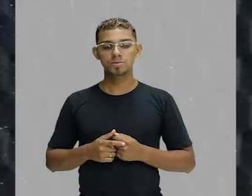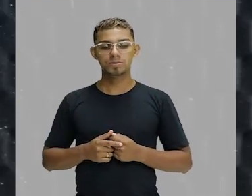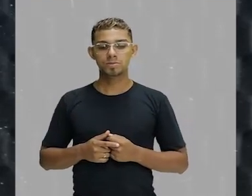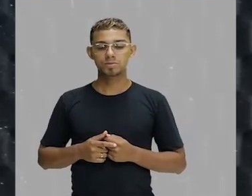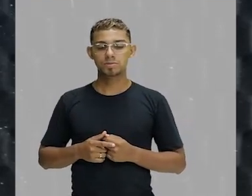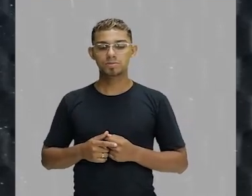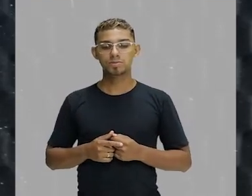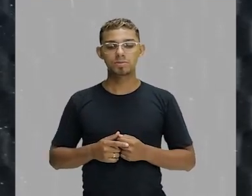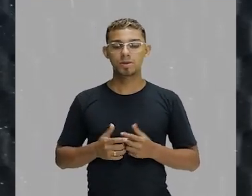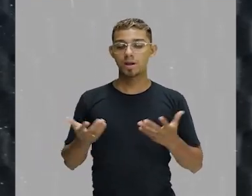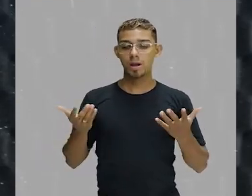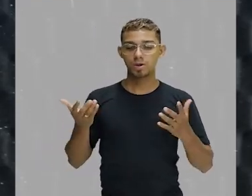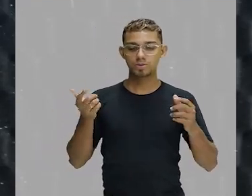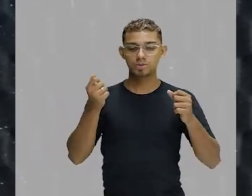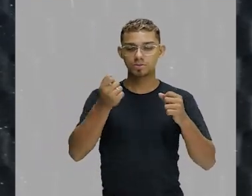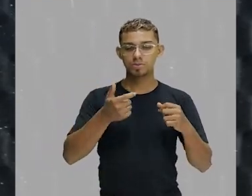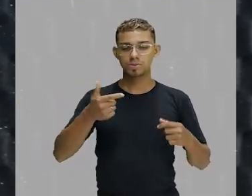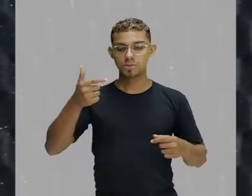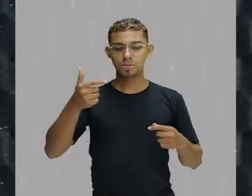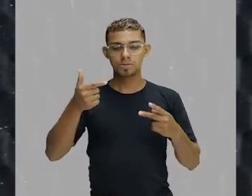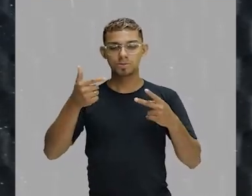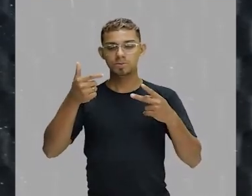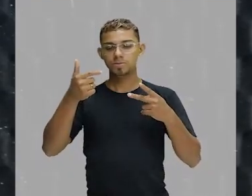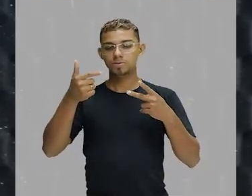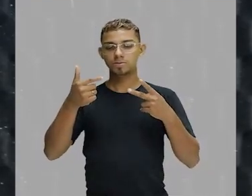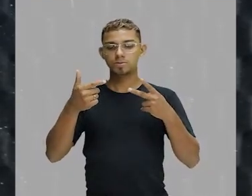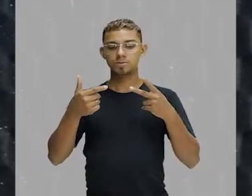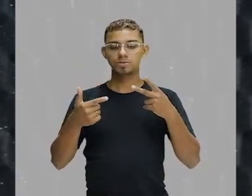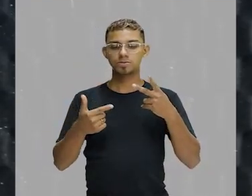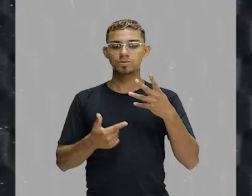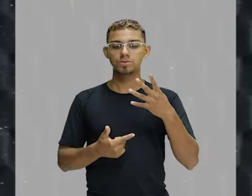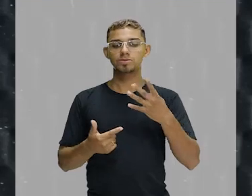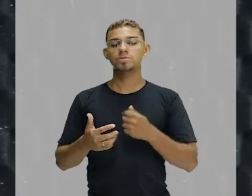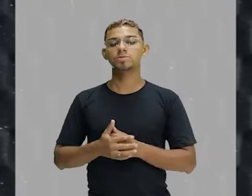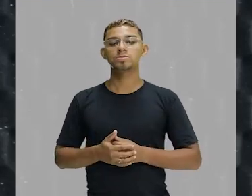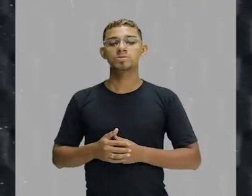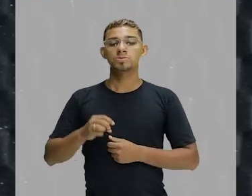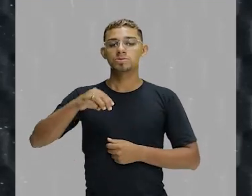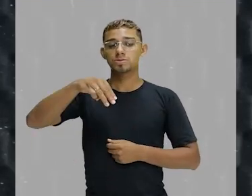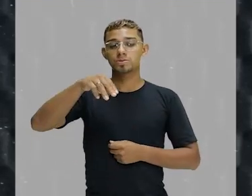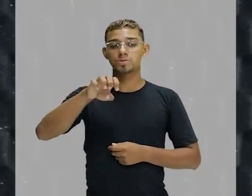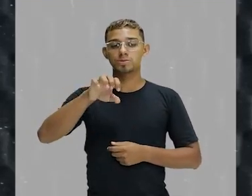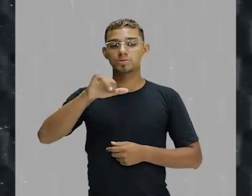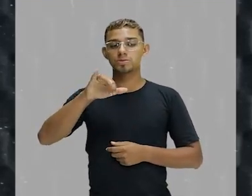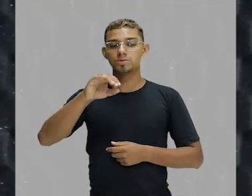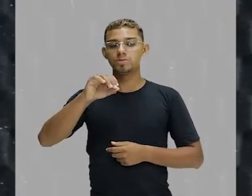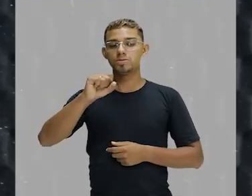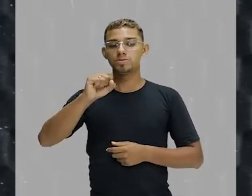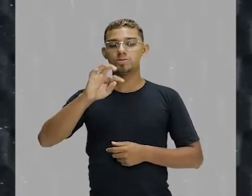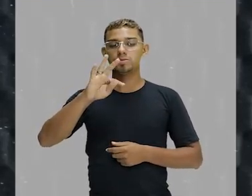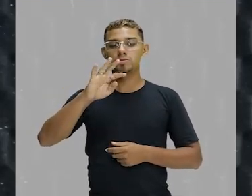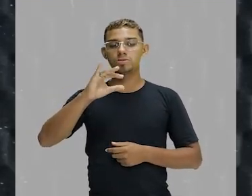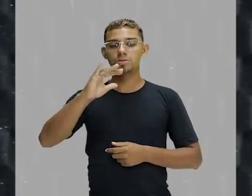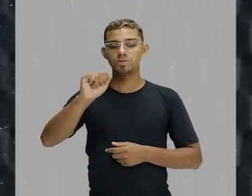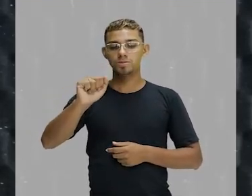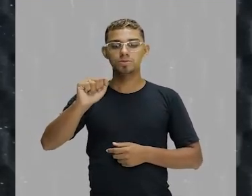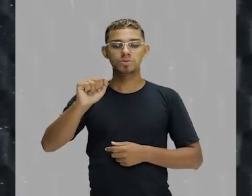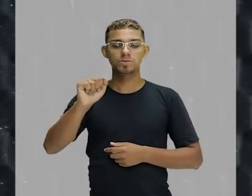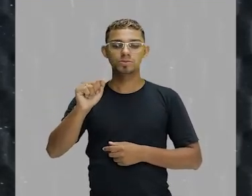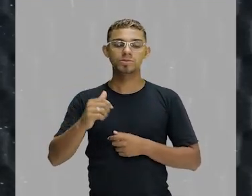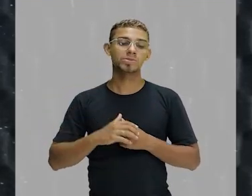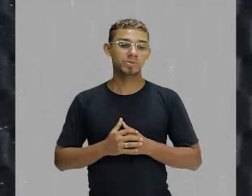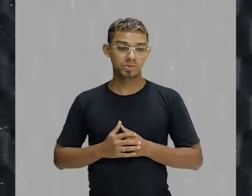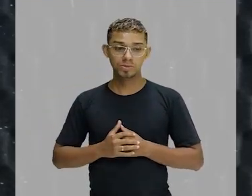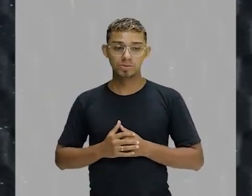diferença é que eu tenho duas divisões meióticas. Ok, pessoal? E nós vamos ver que as etapas dessas